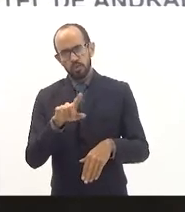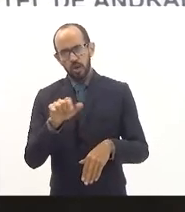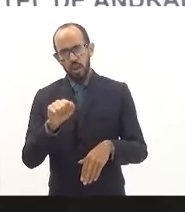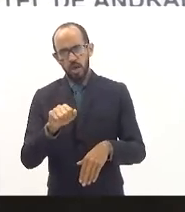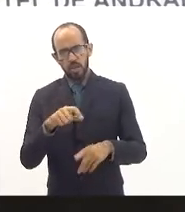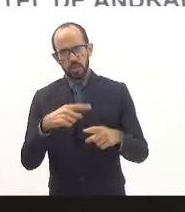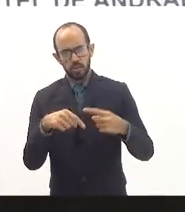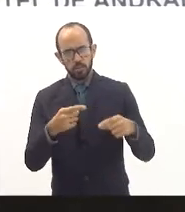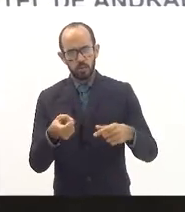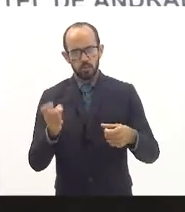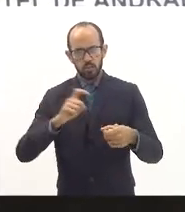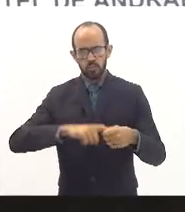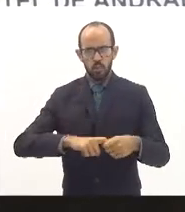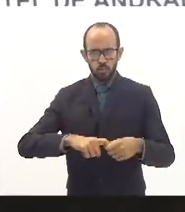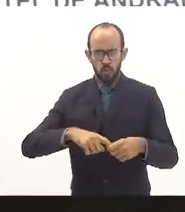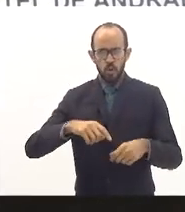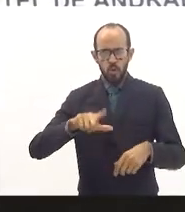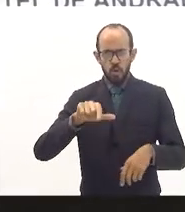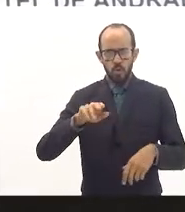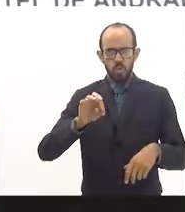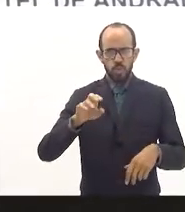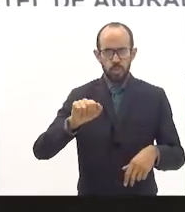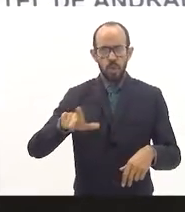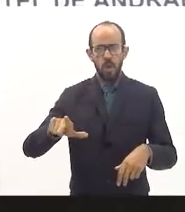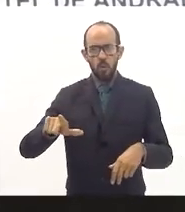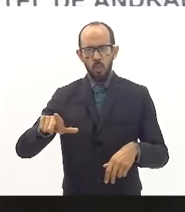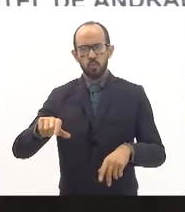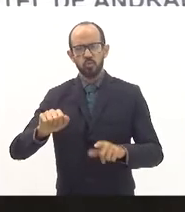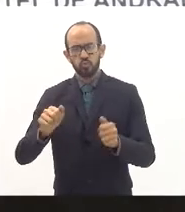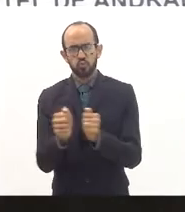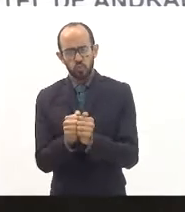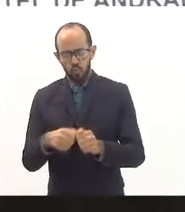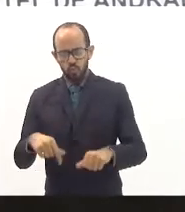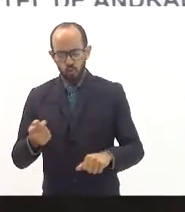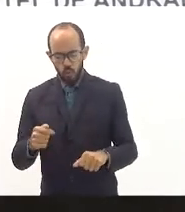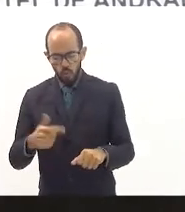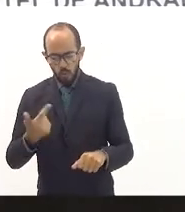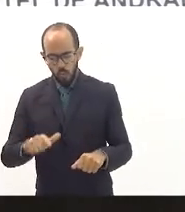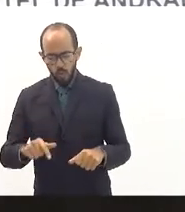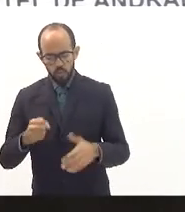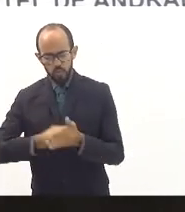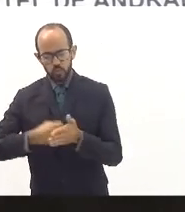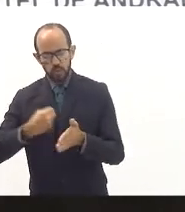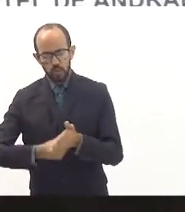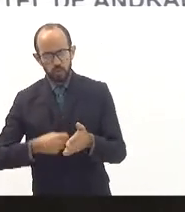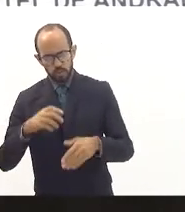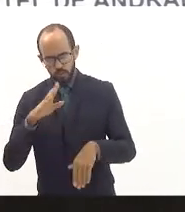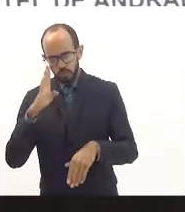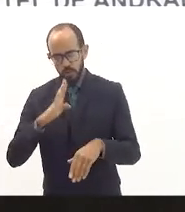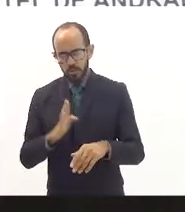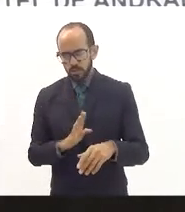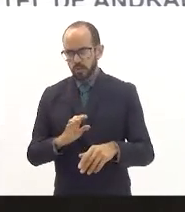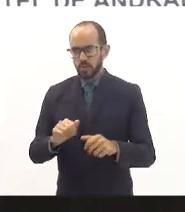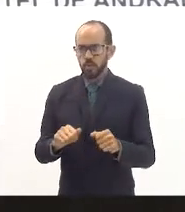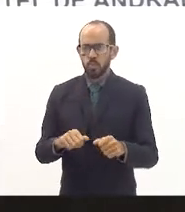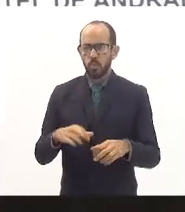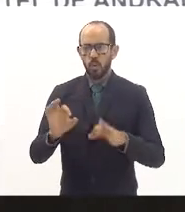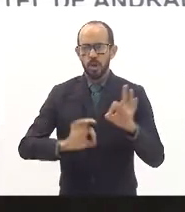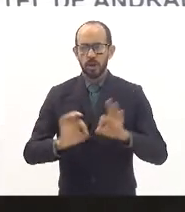Dutel retomou, ao lado de correligionários em todo o país, a tarefa de organizar o